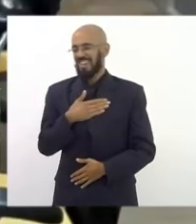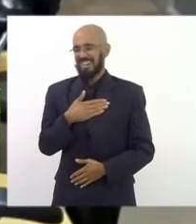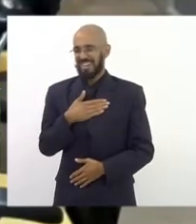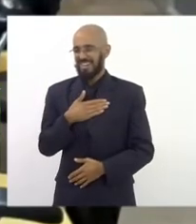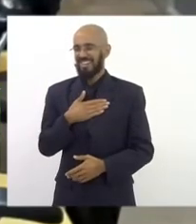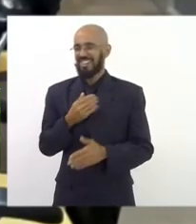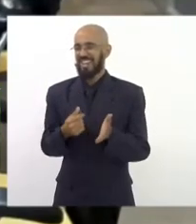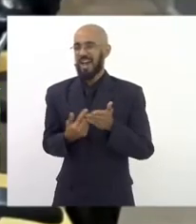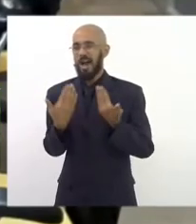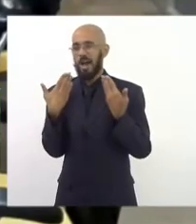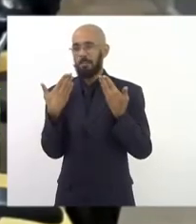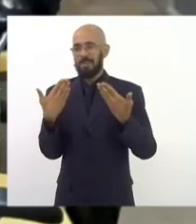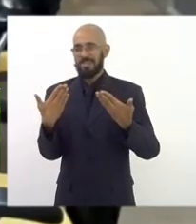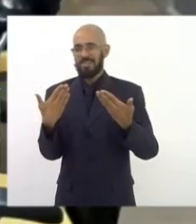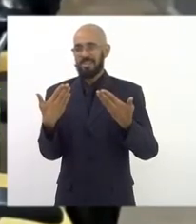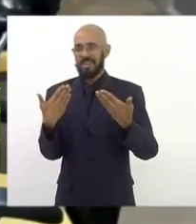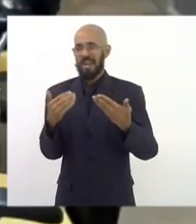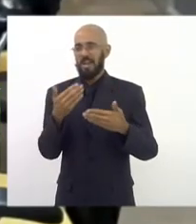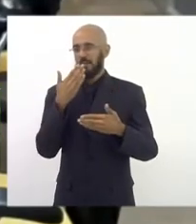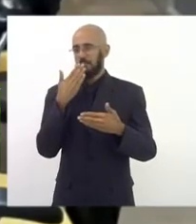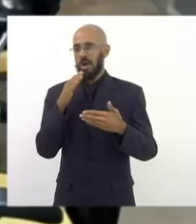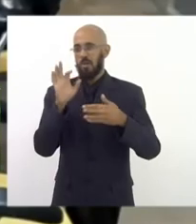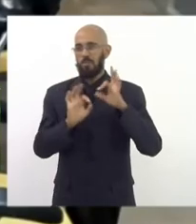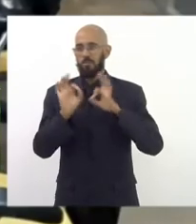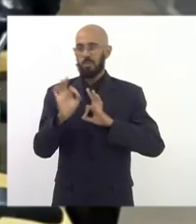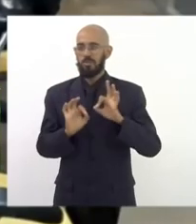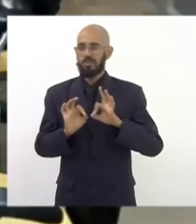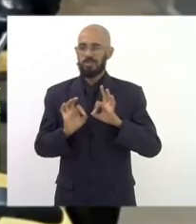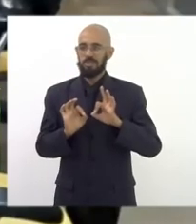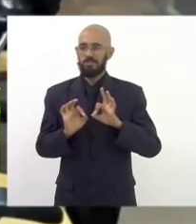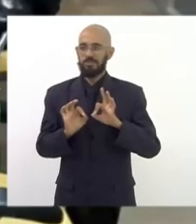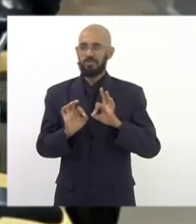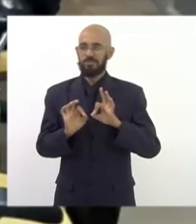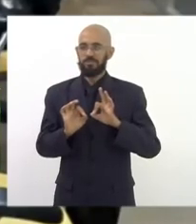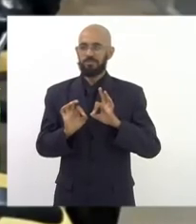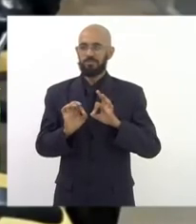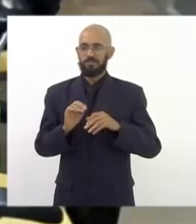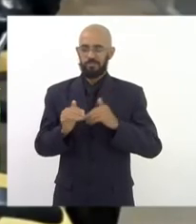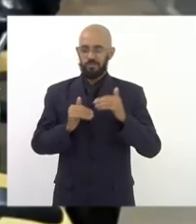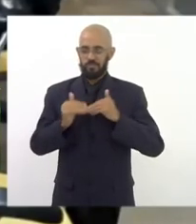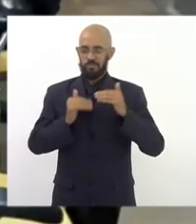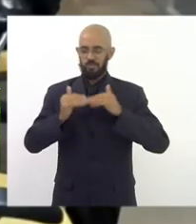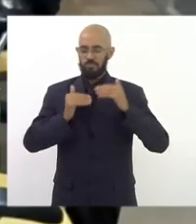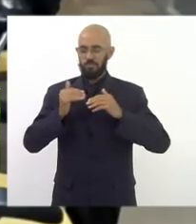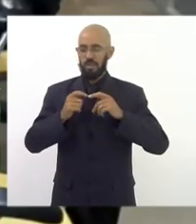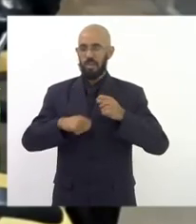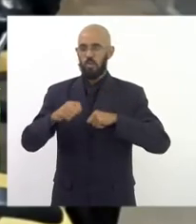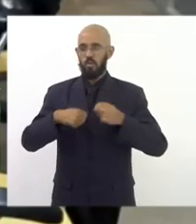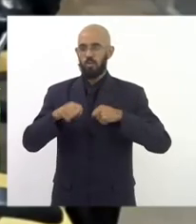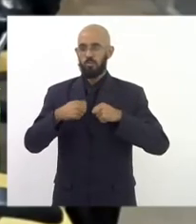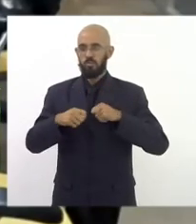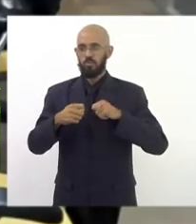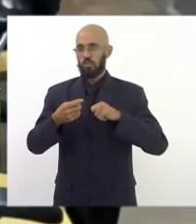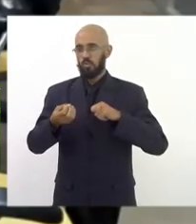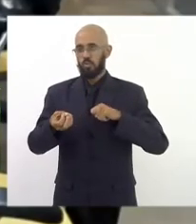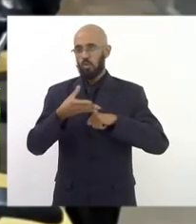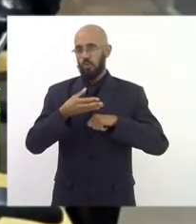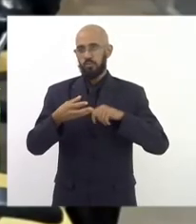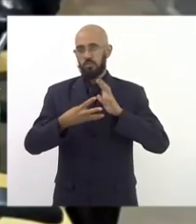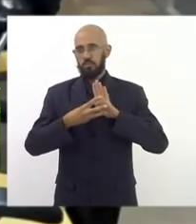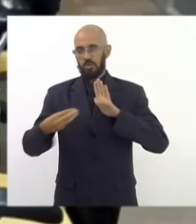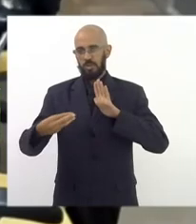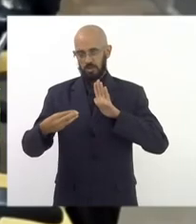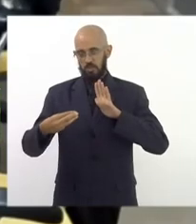em apresentar qual é o projeto de desenvolvimento econômico dentro de um novo formato, dentro de uma